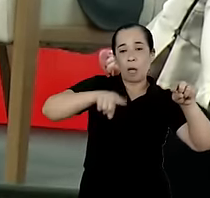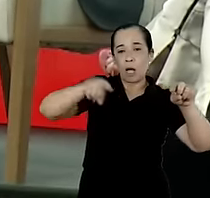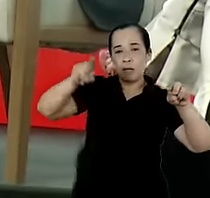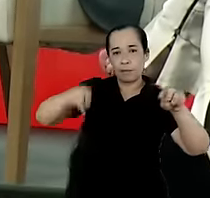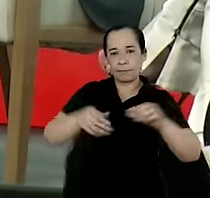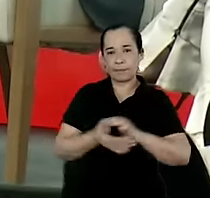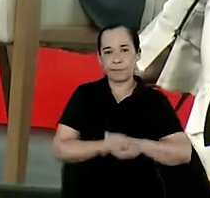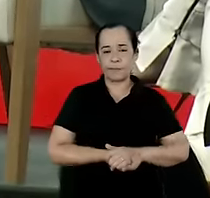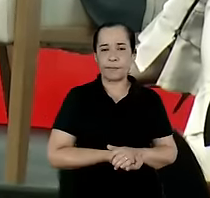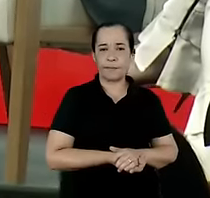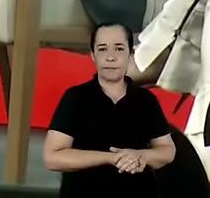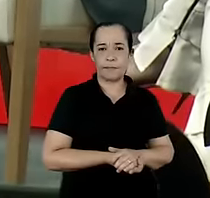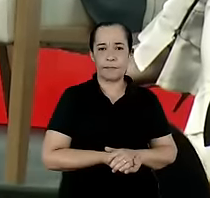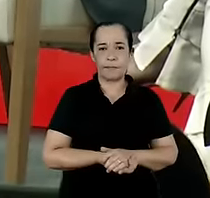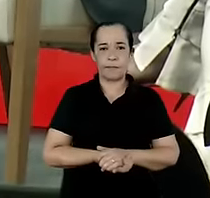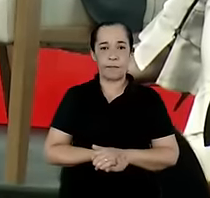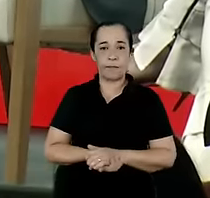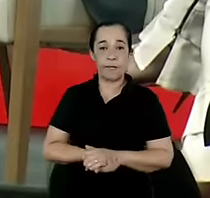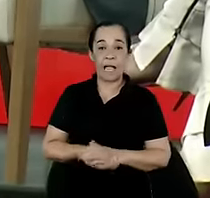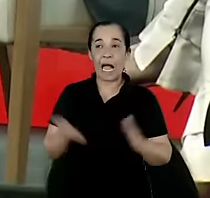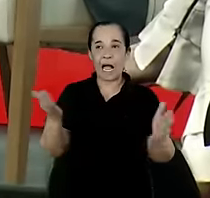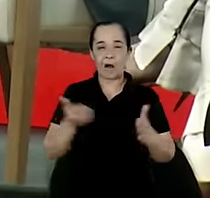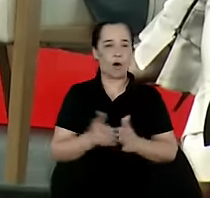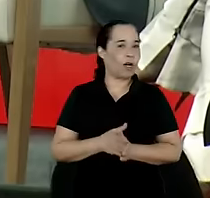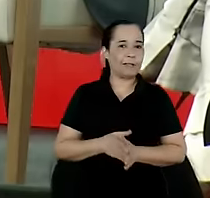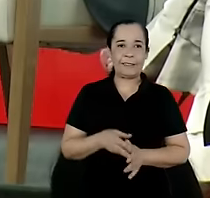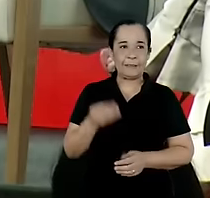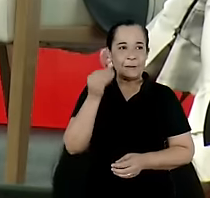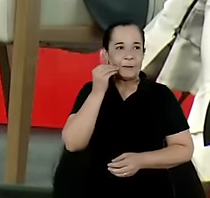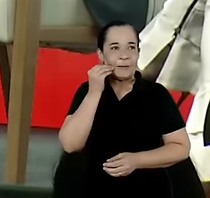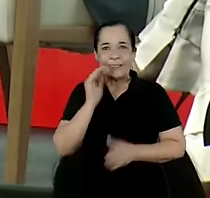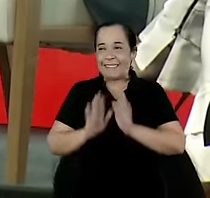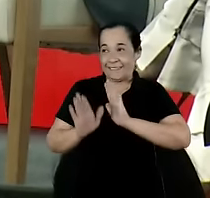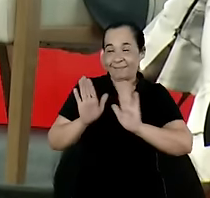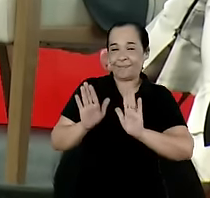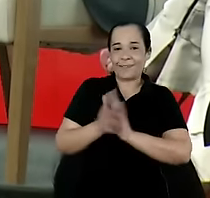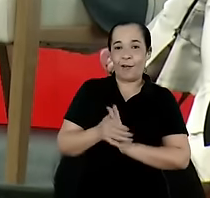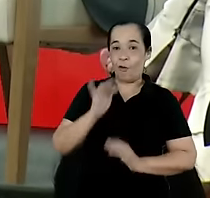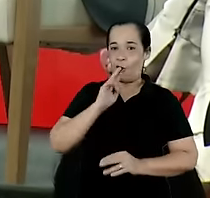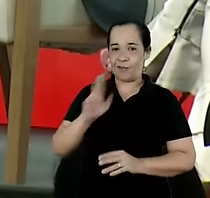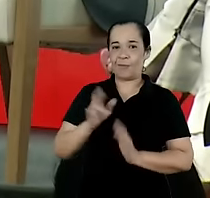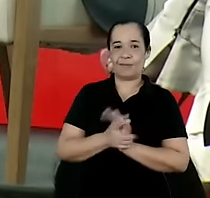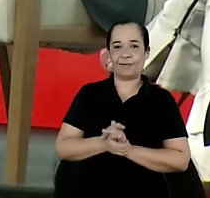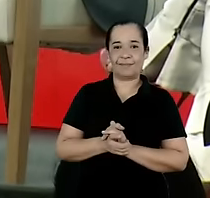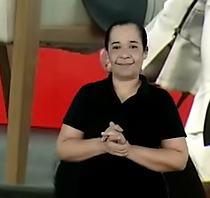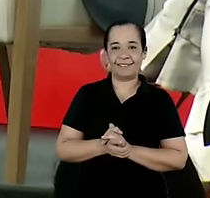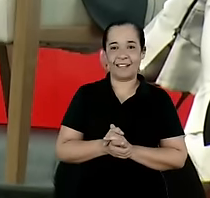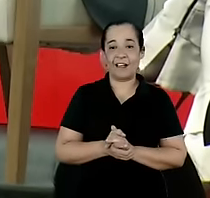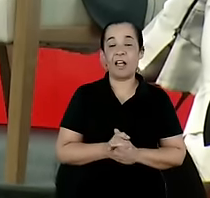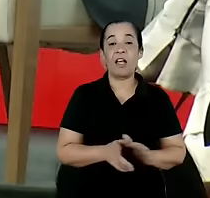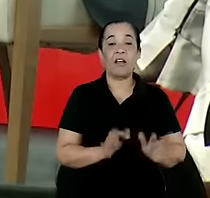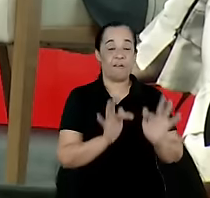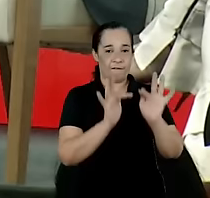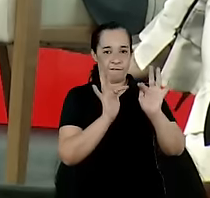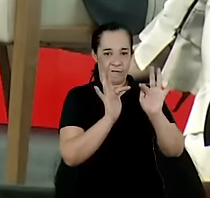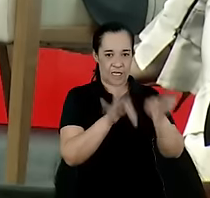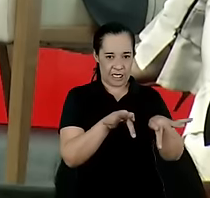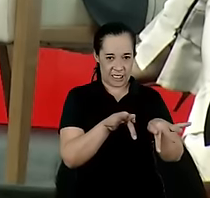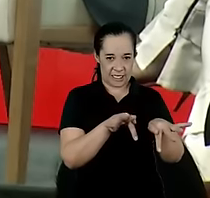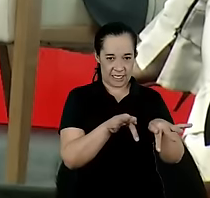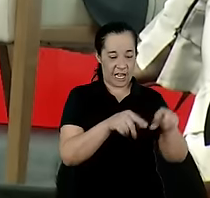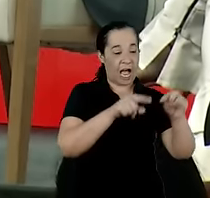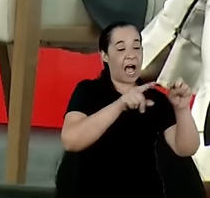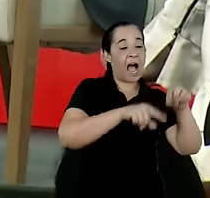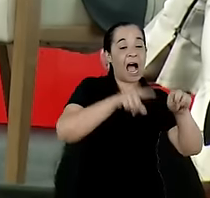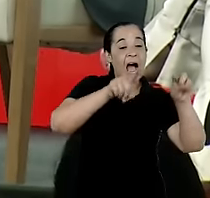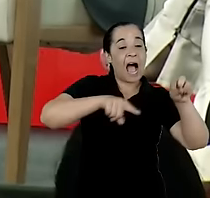vou vou fazer o que o improviso porque tava na não faz o seguinte fala fecha renda variável como você já falou de renda fixa depois você amarra com